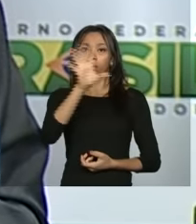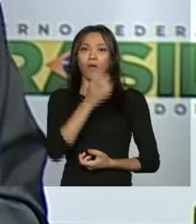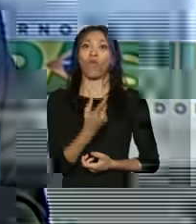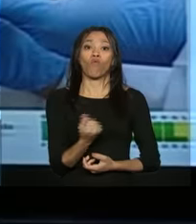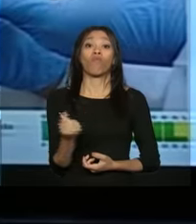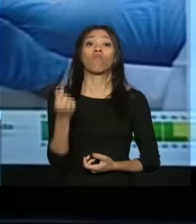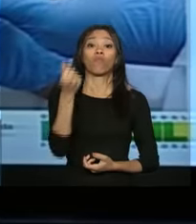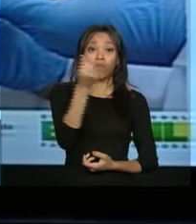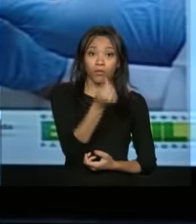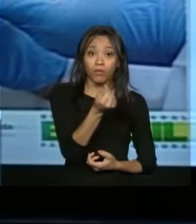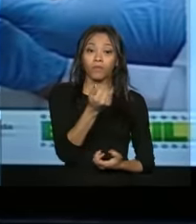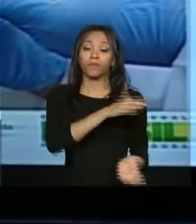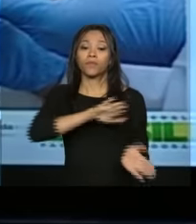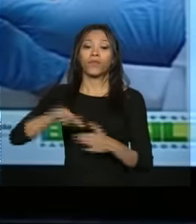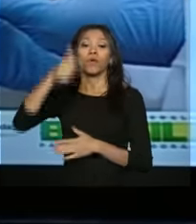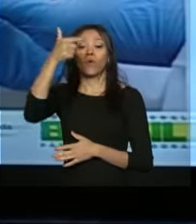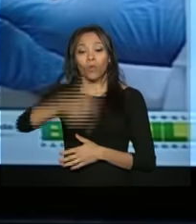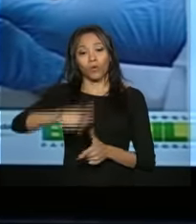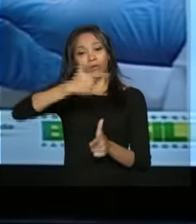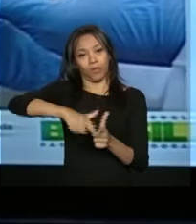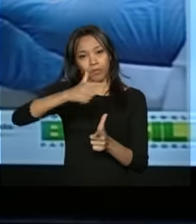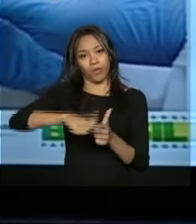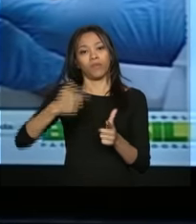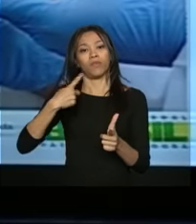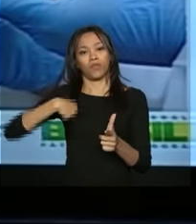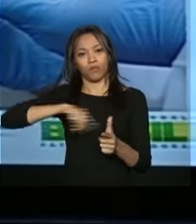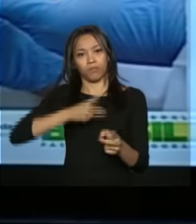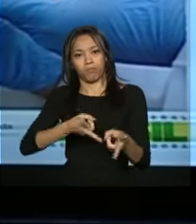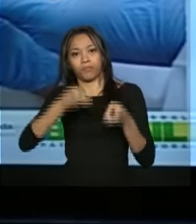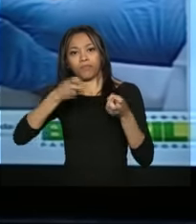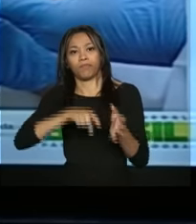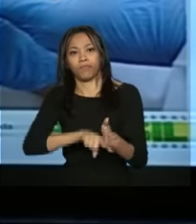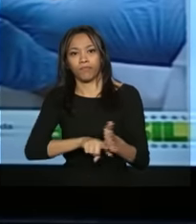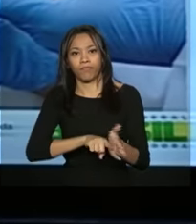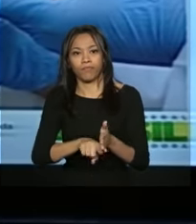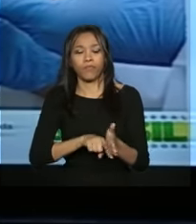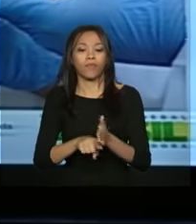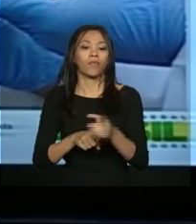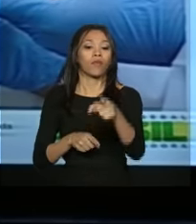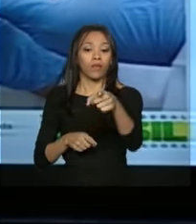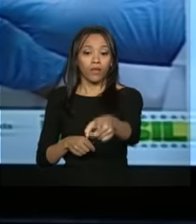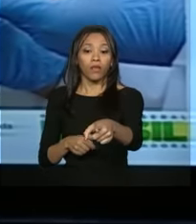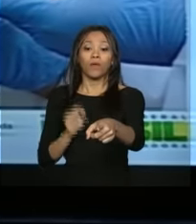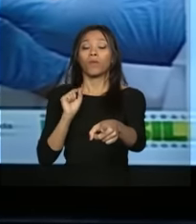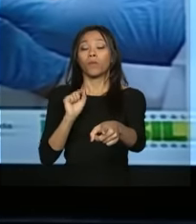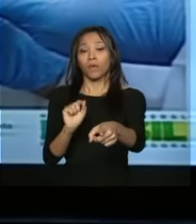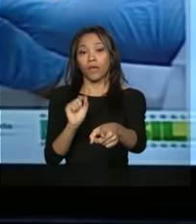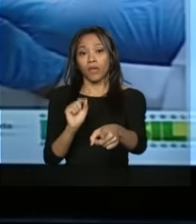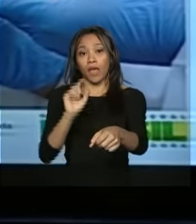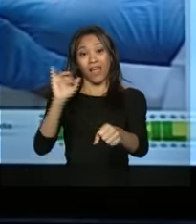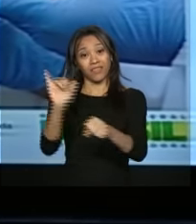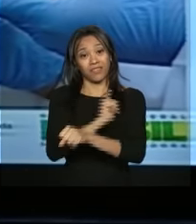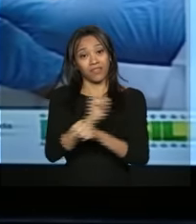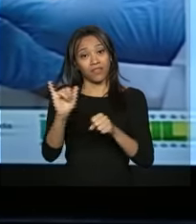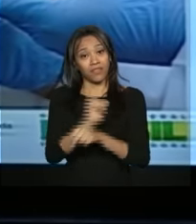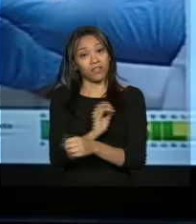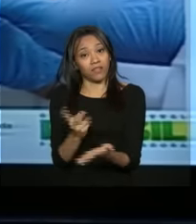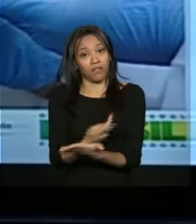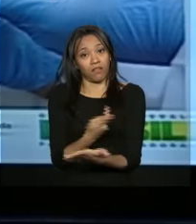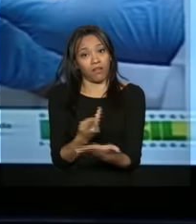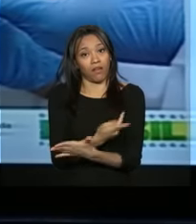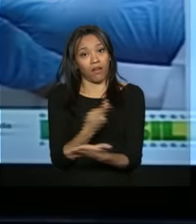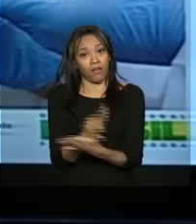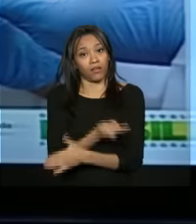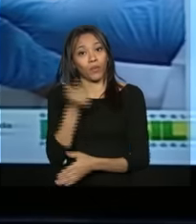gente entra num terceiro grupo de problemas identificados que são as distintas práticas irregulares para